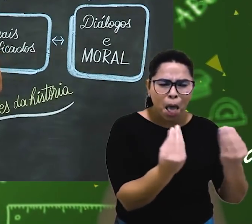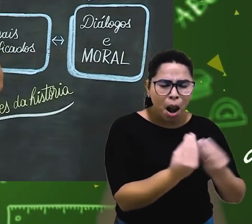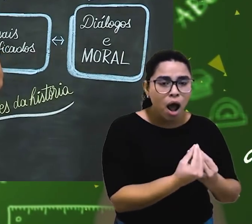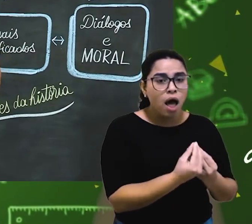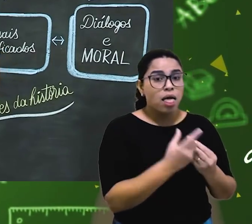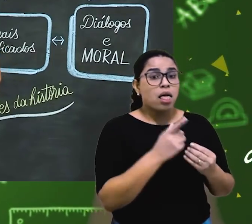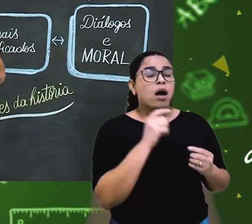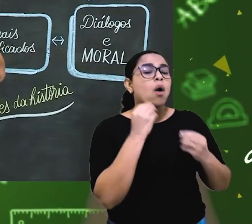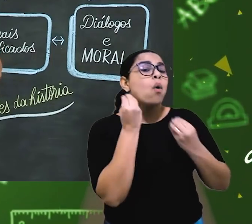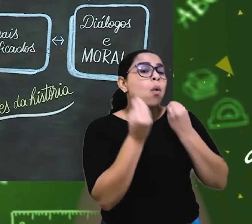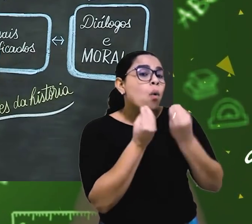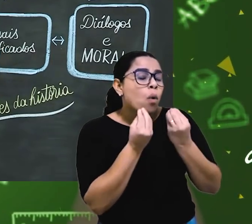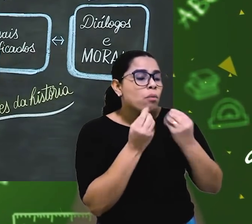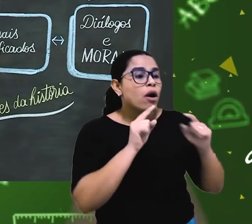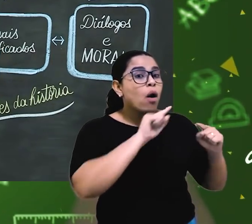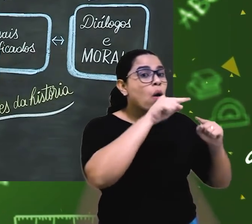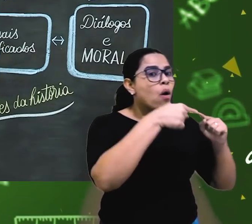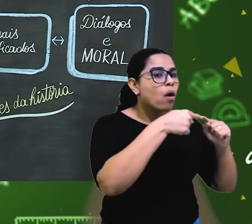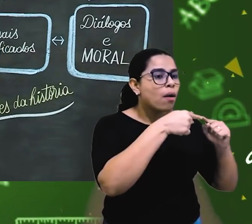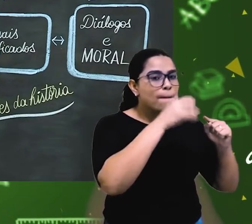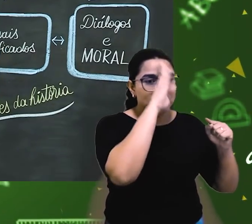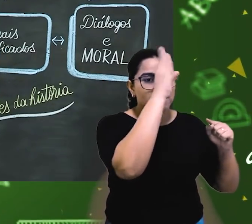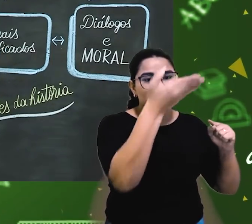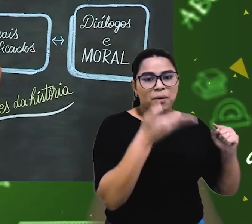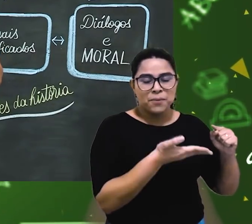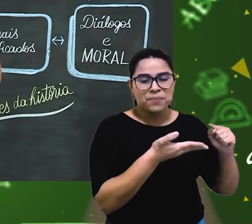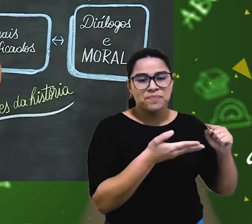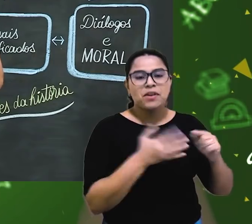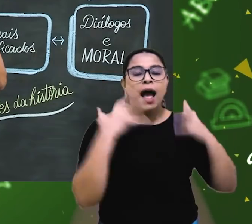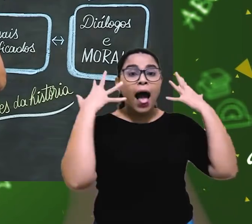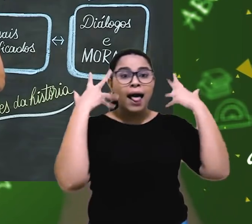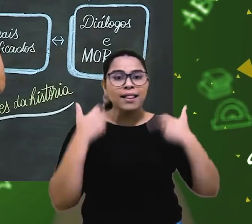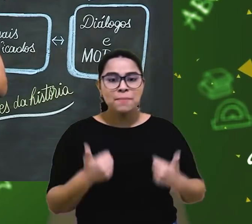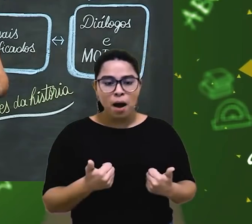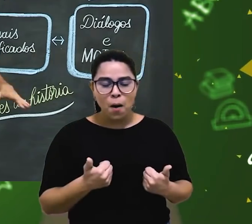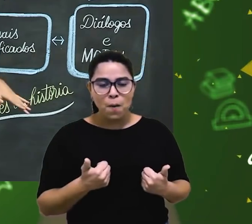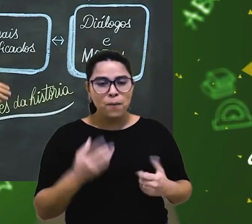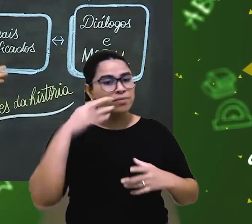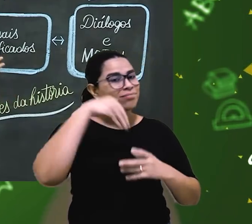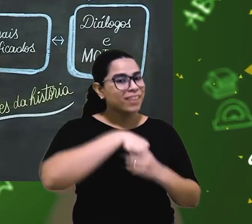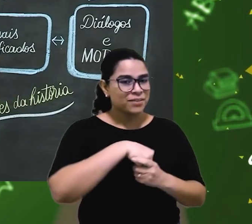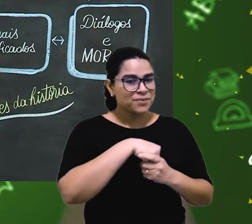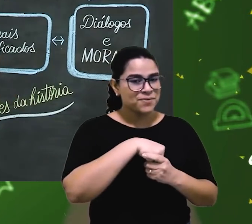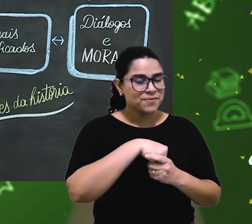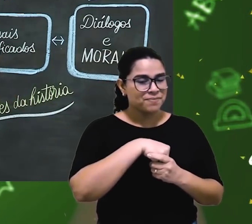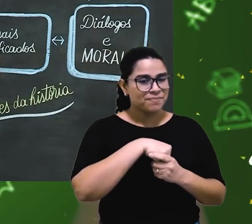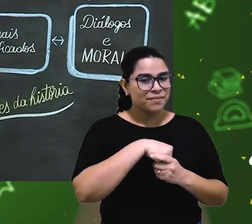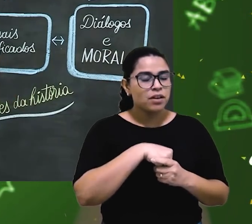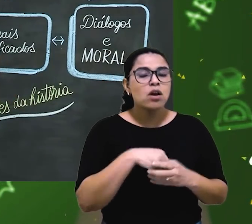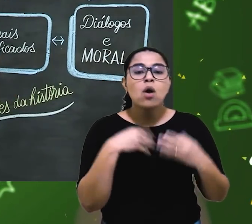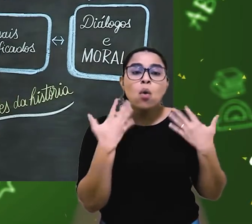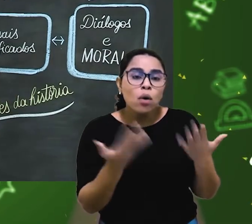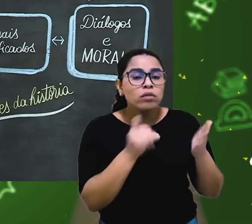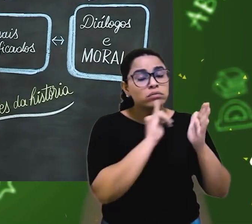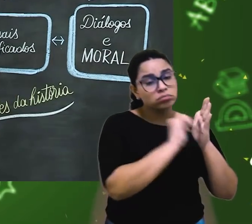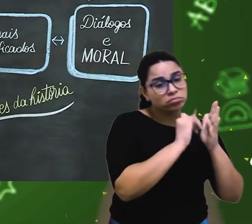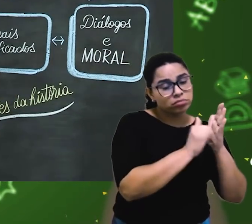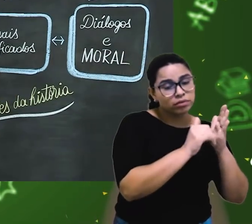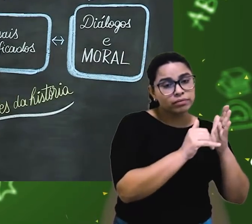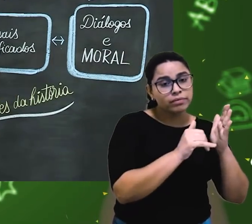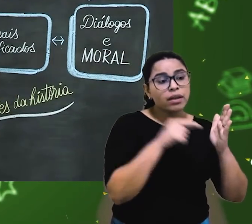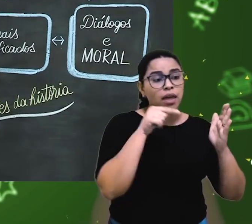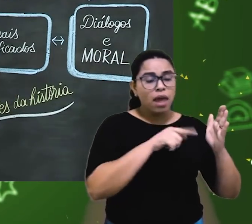para a realidade de animais personificados. Então, sempre que a gente fala em fábula, a gente associa a